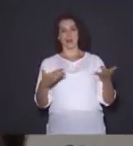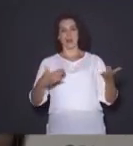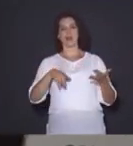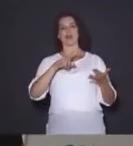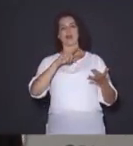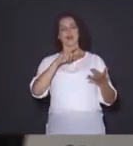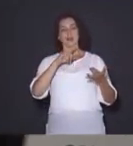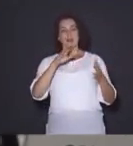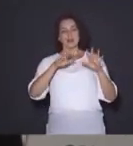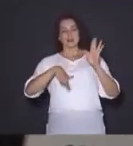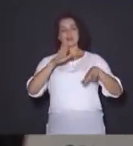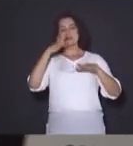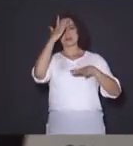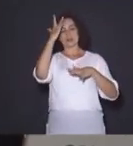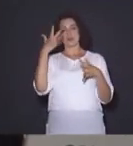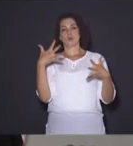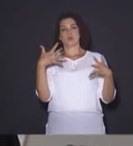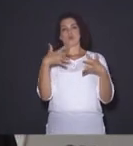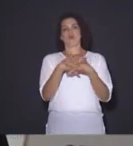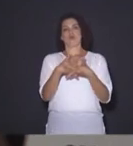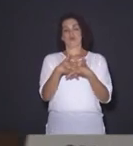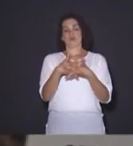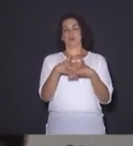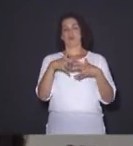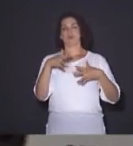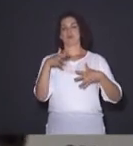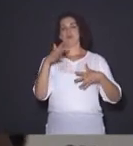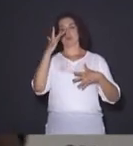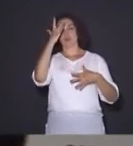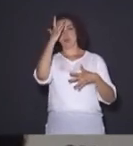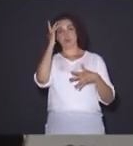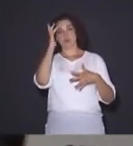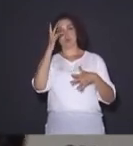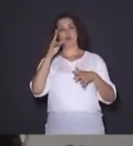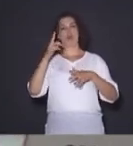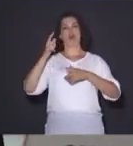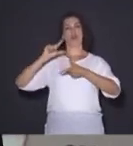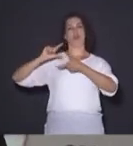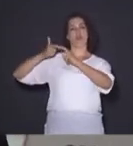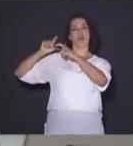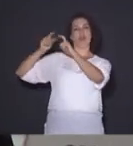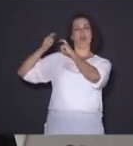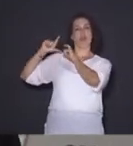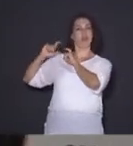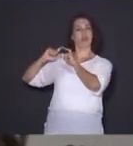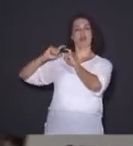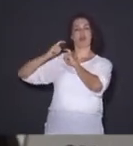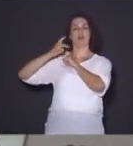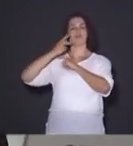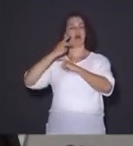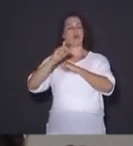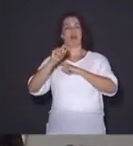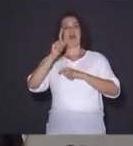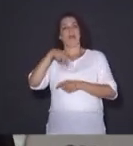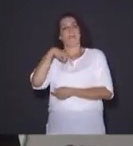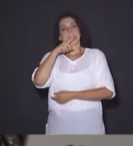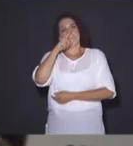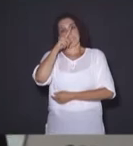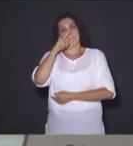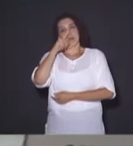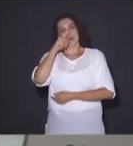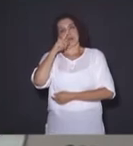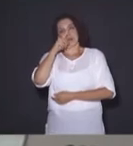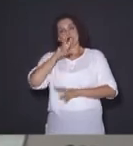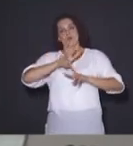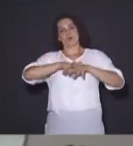confundido sexto item é apps conservadoras nem tem vendido uma idéia de que ele é uma ameaça né para o